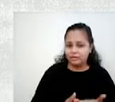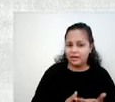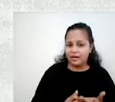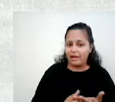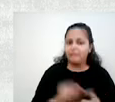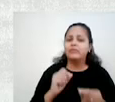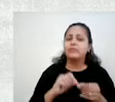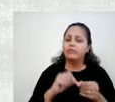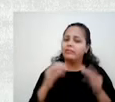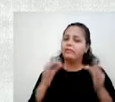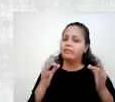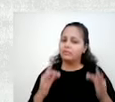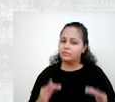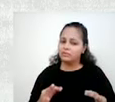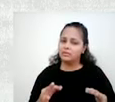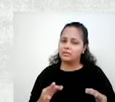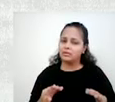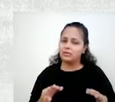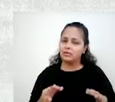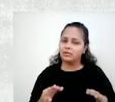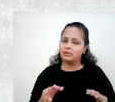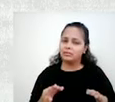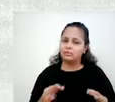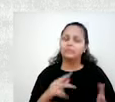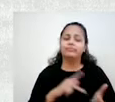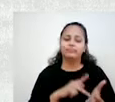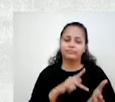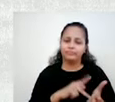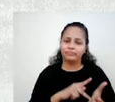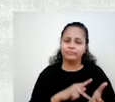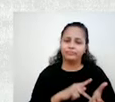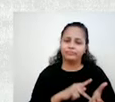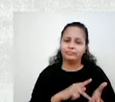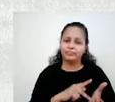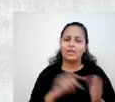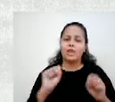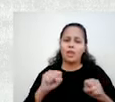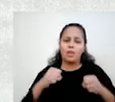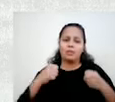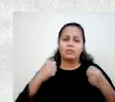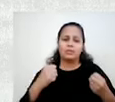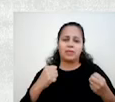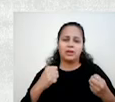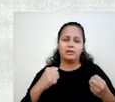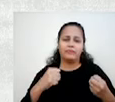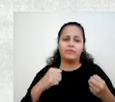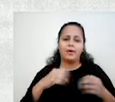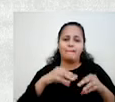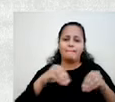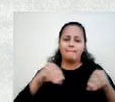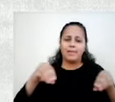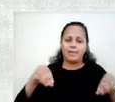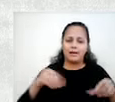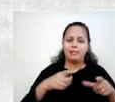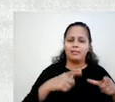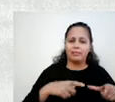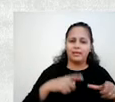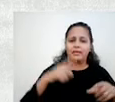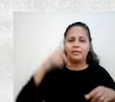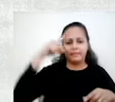as corretas, eram as razões legítimas. Eles lutavam pela Terra Santa,